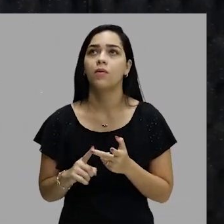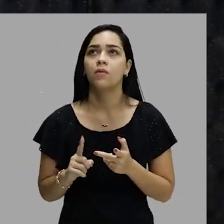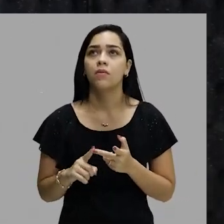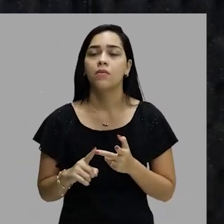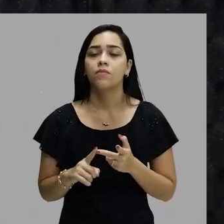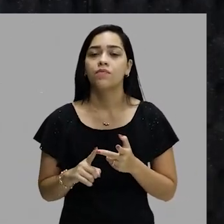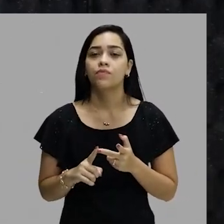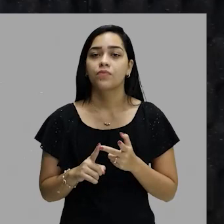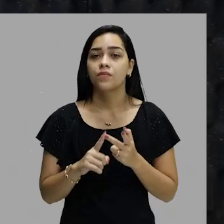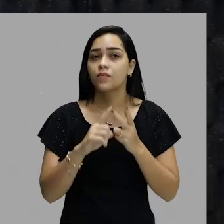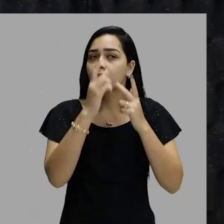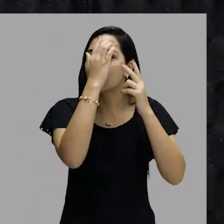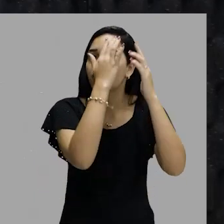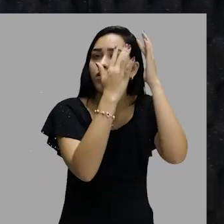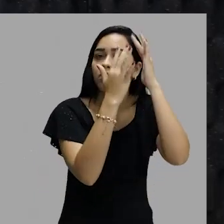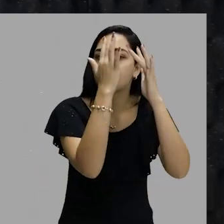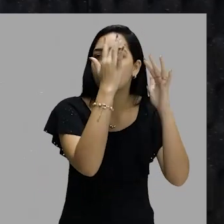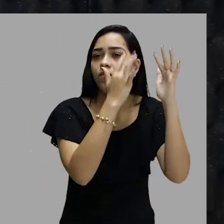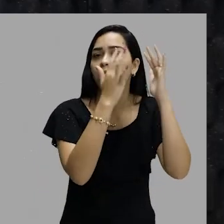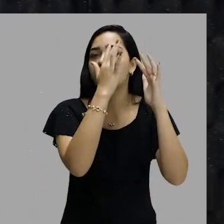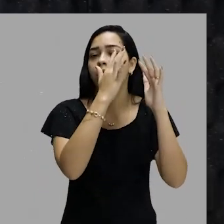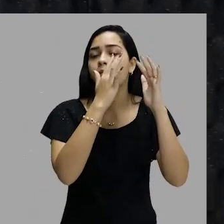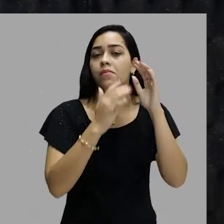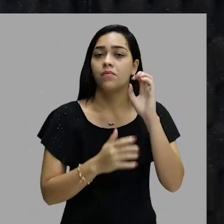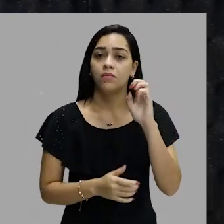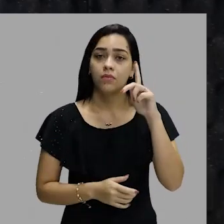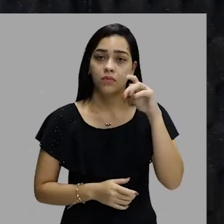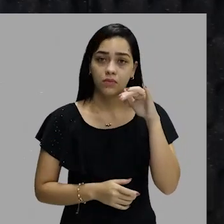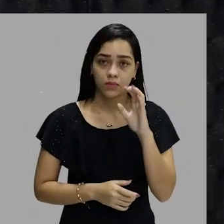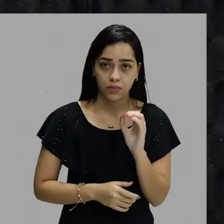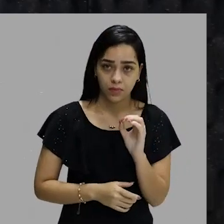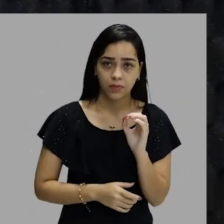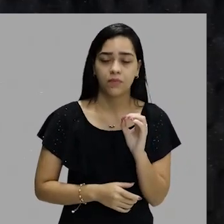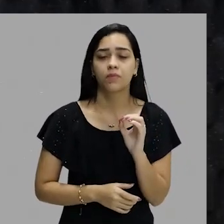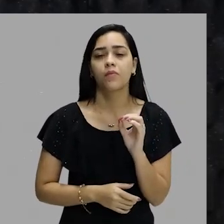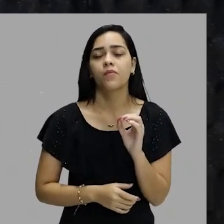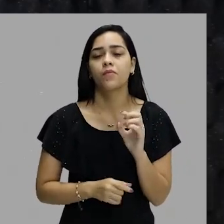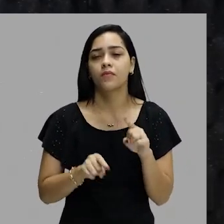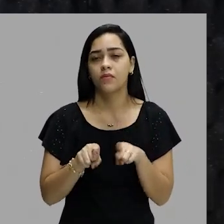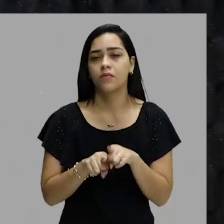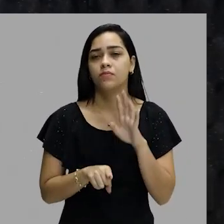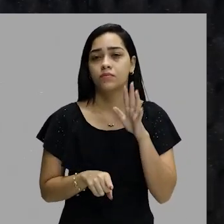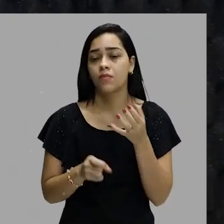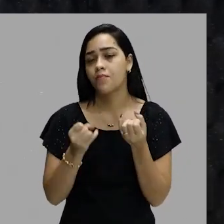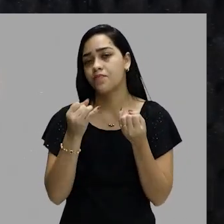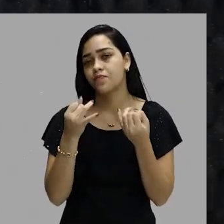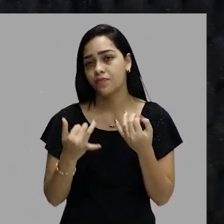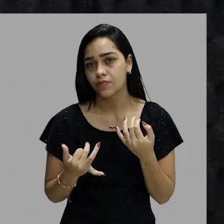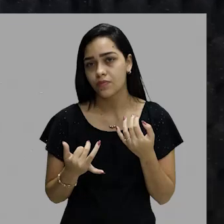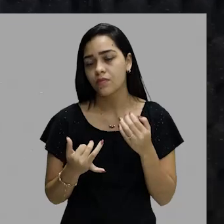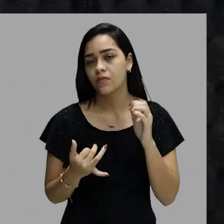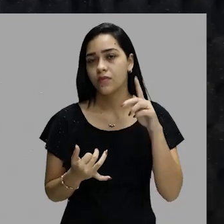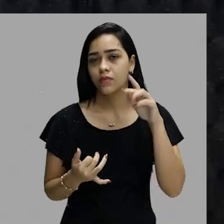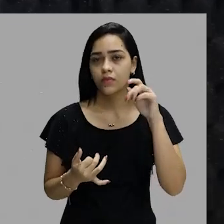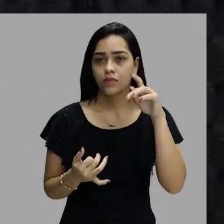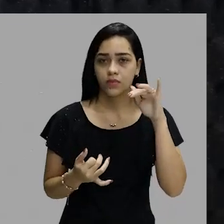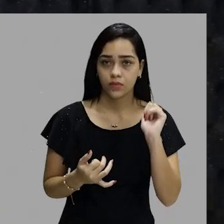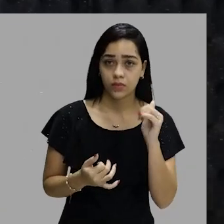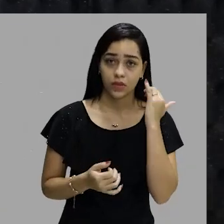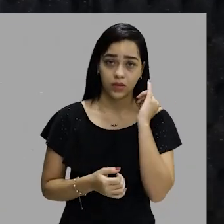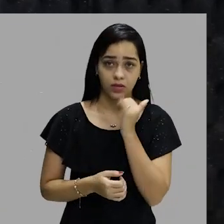a subjetividade. O épico, tá? E o que é o que eu acabei de falar, as epopeias, que são